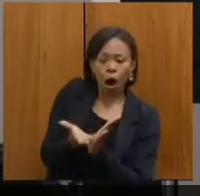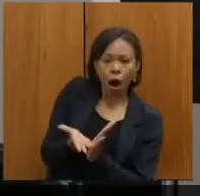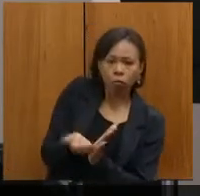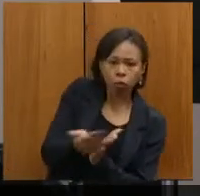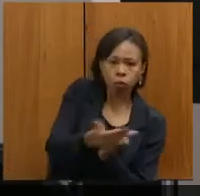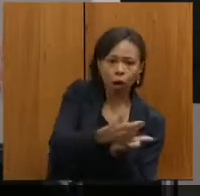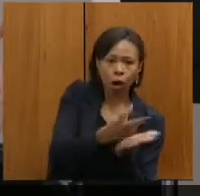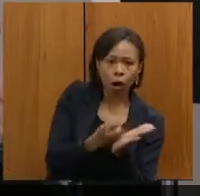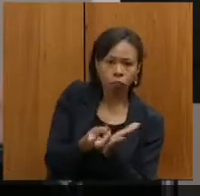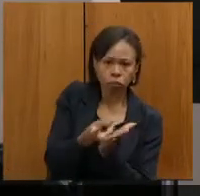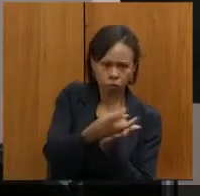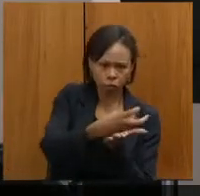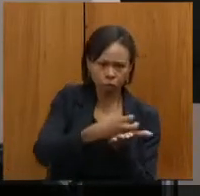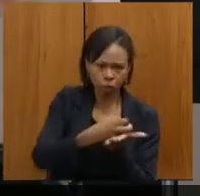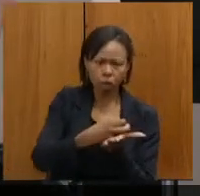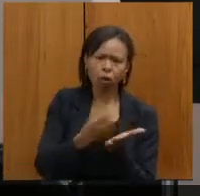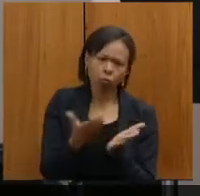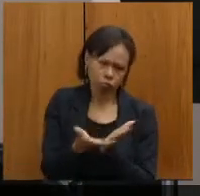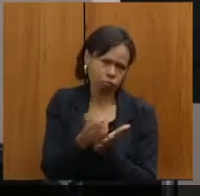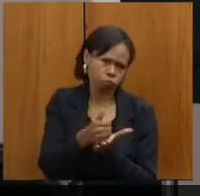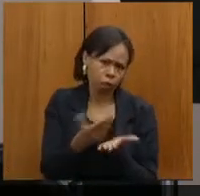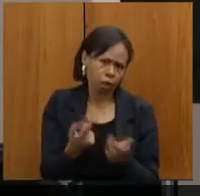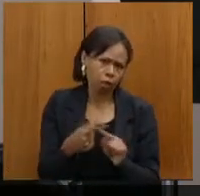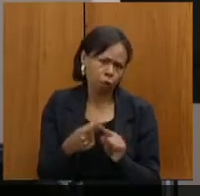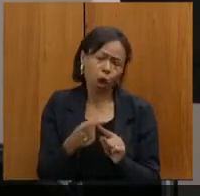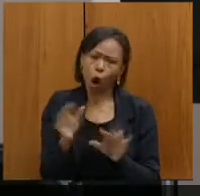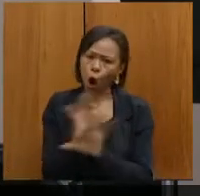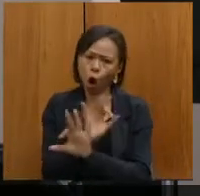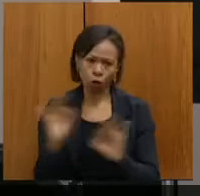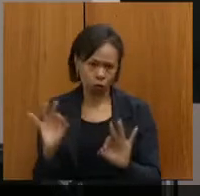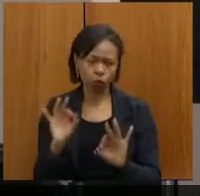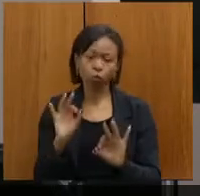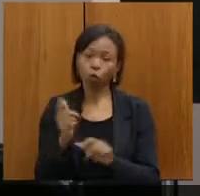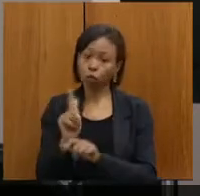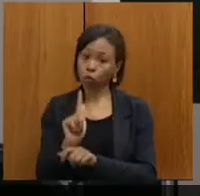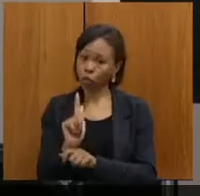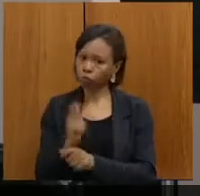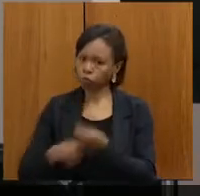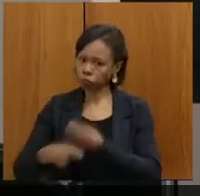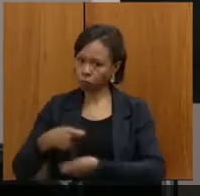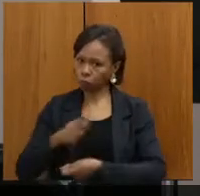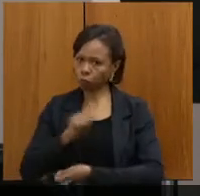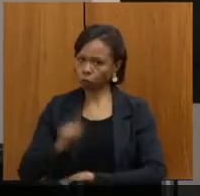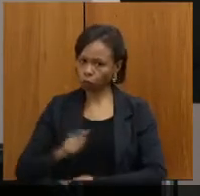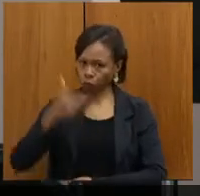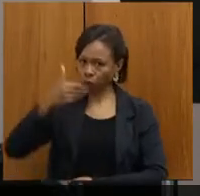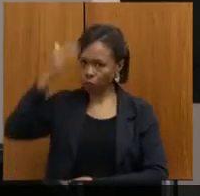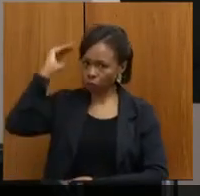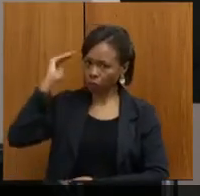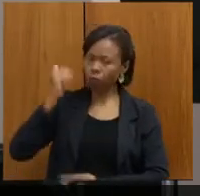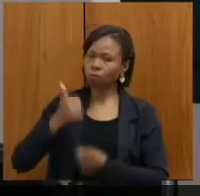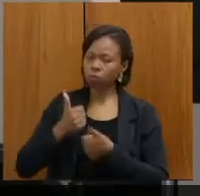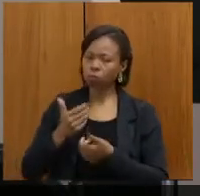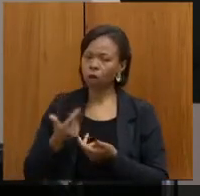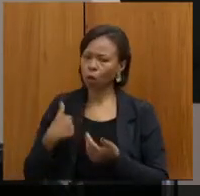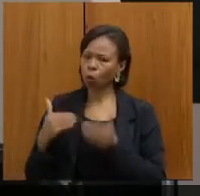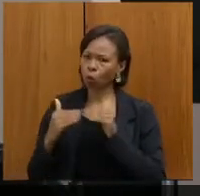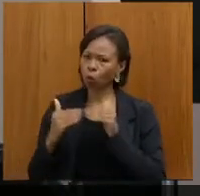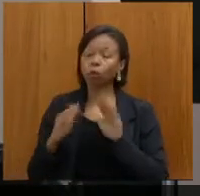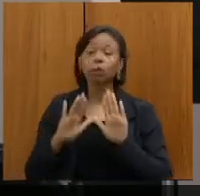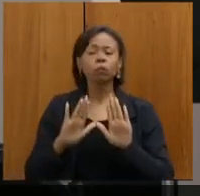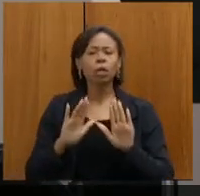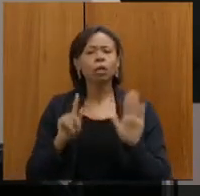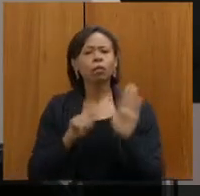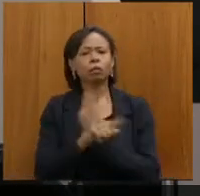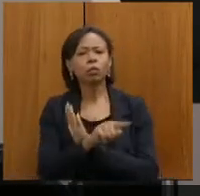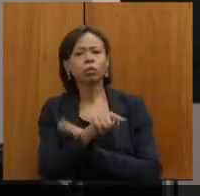fruto naturalmente da ótima gestão que a equipe do governo Zema tem feito e eu concordo com isso eu pergunto a vossa